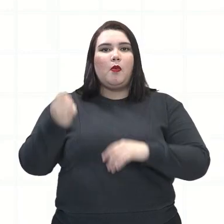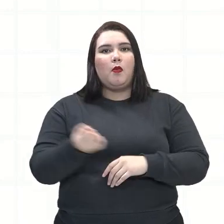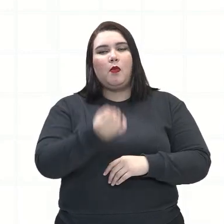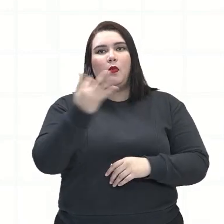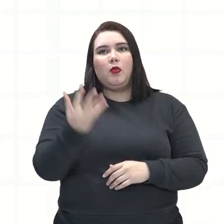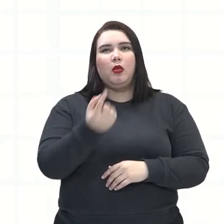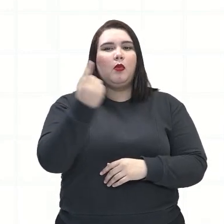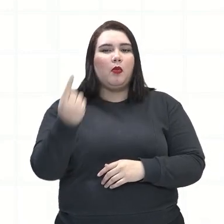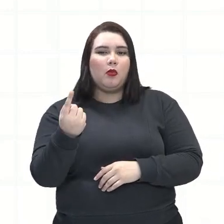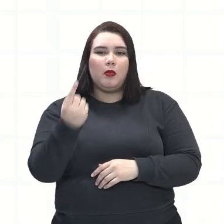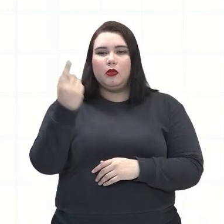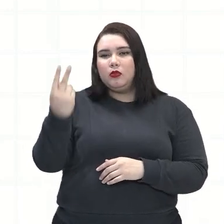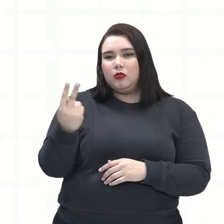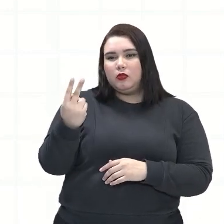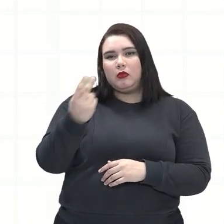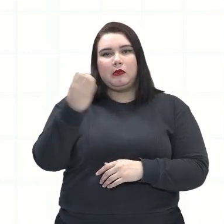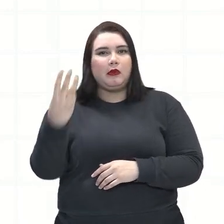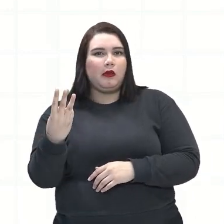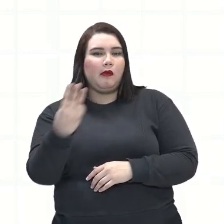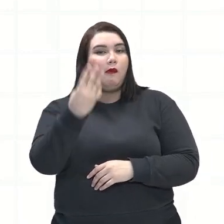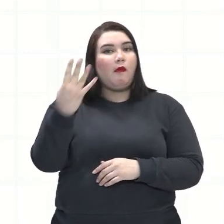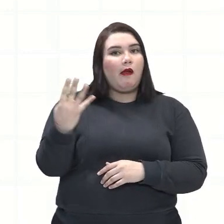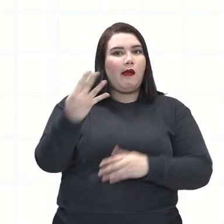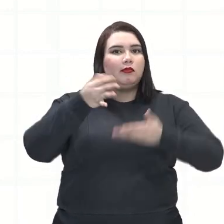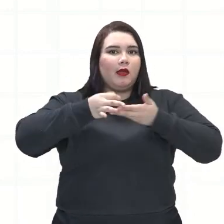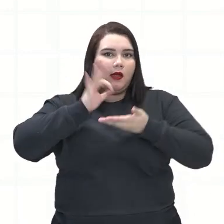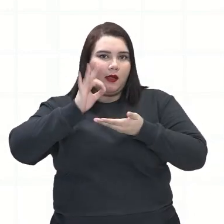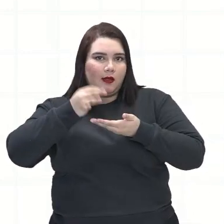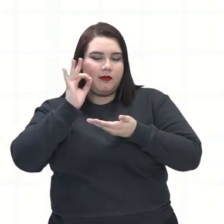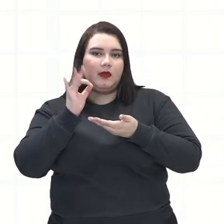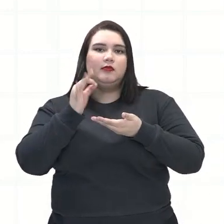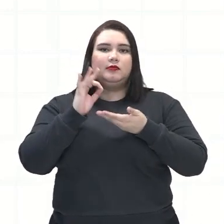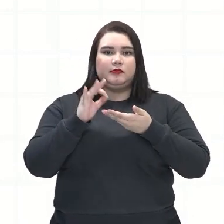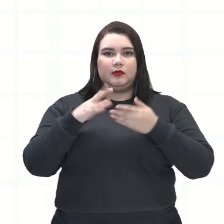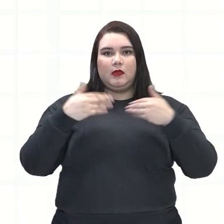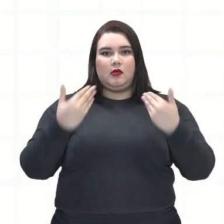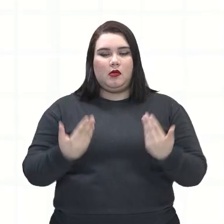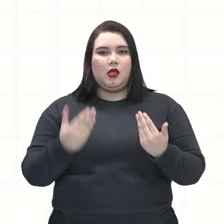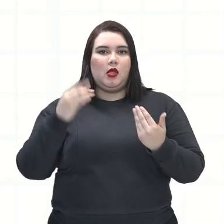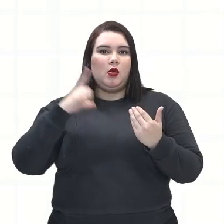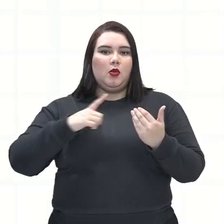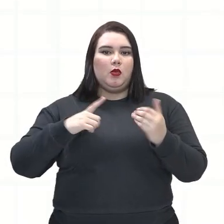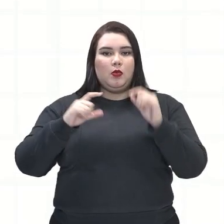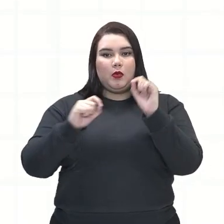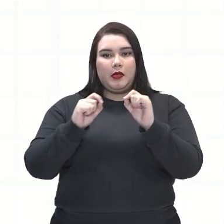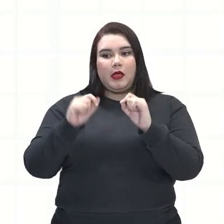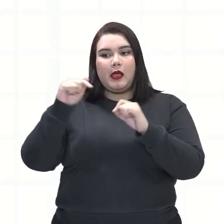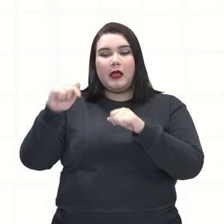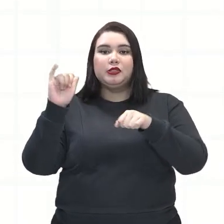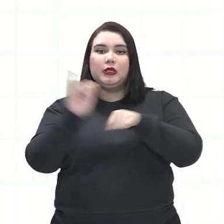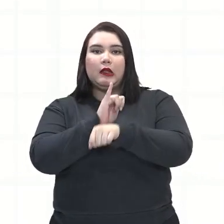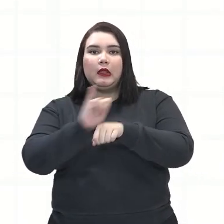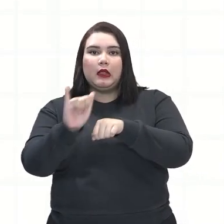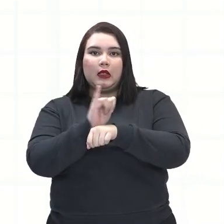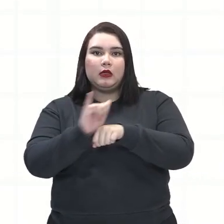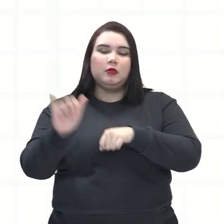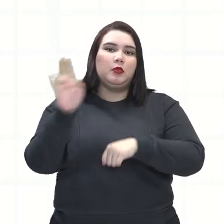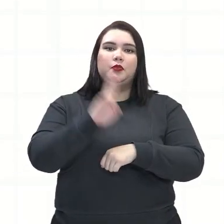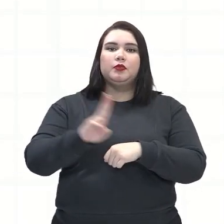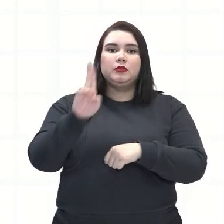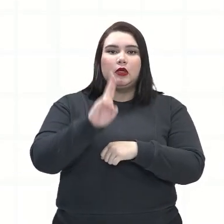2, 3, 4, certo? Então, esse foi o meio de utilizar, né?